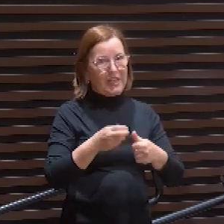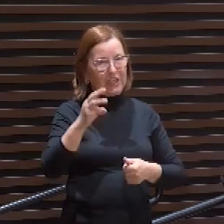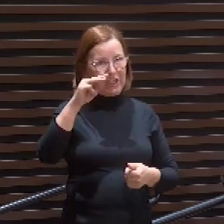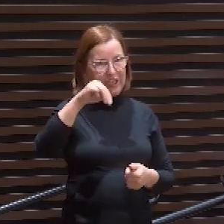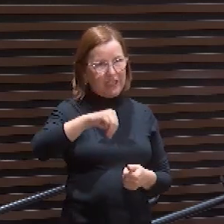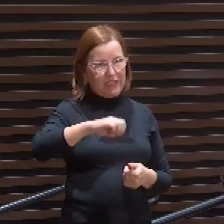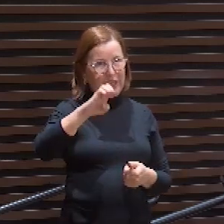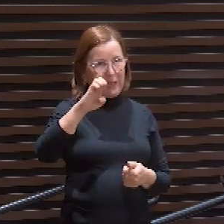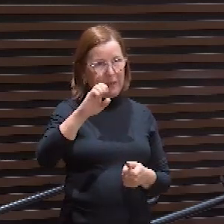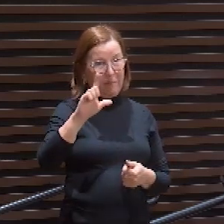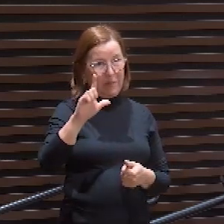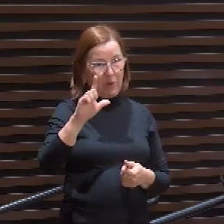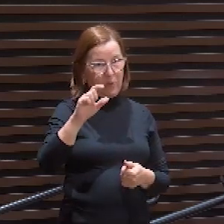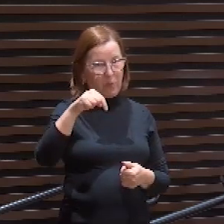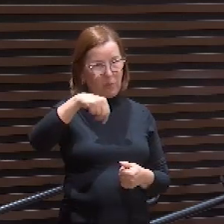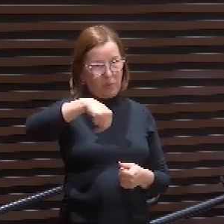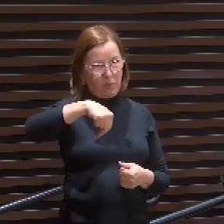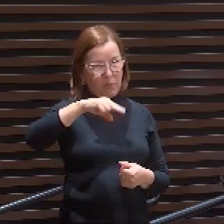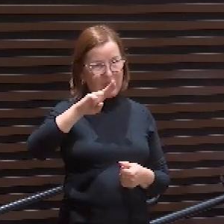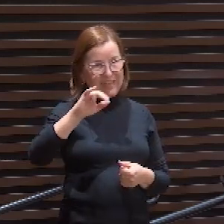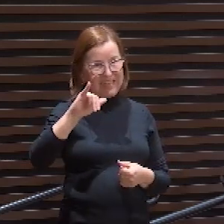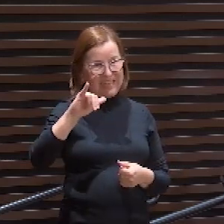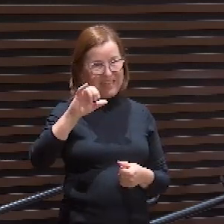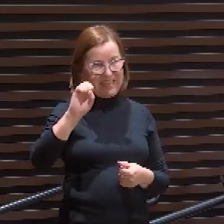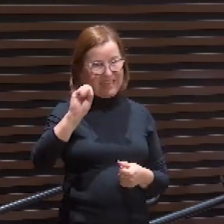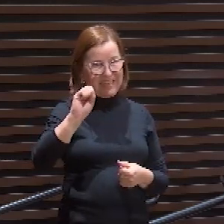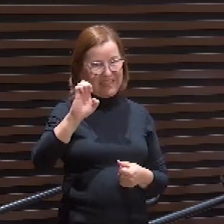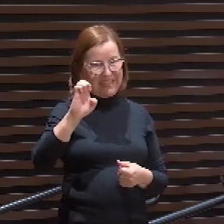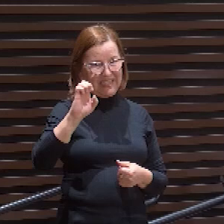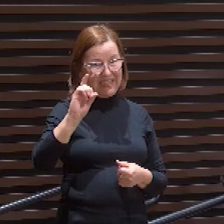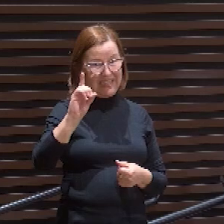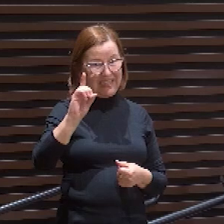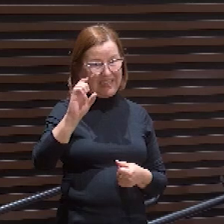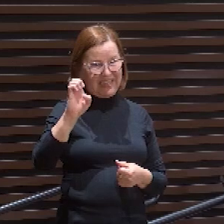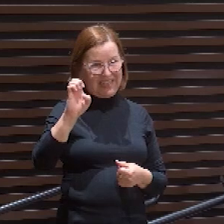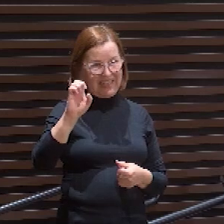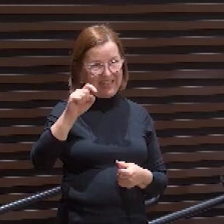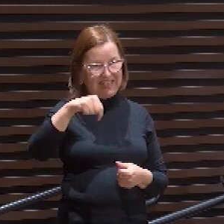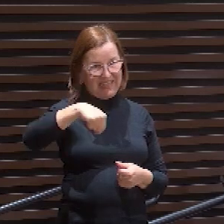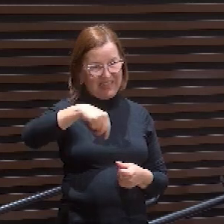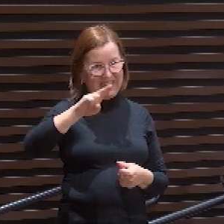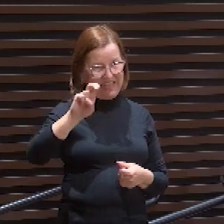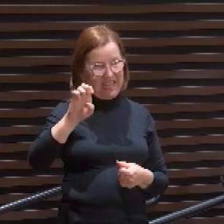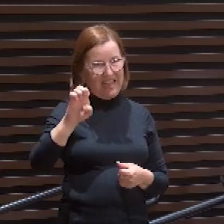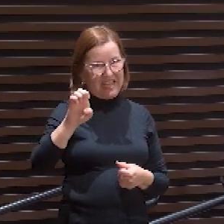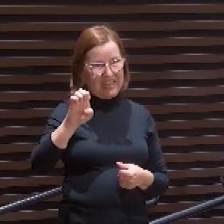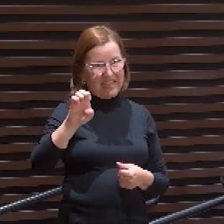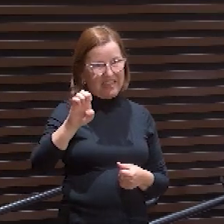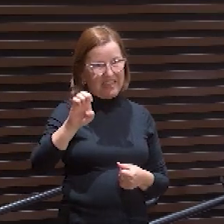Foi Melquisedeque quem veio ao encontro de Abraão.